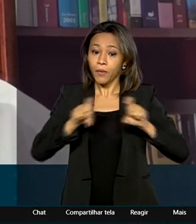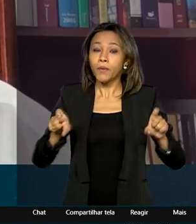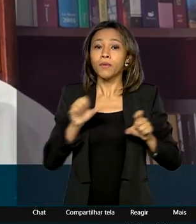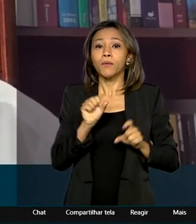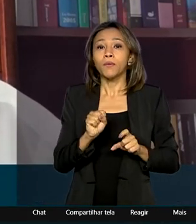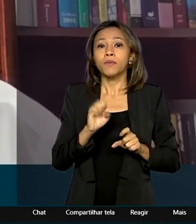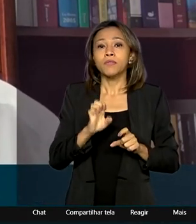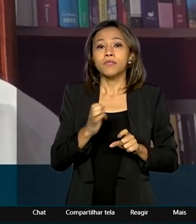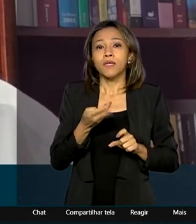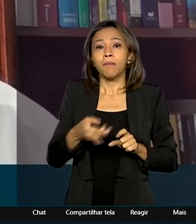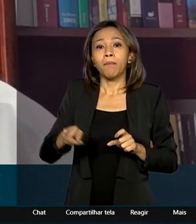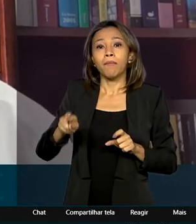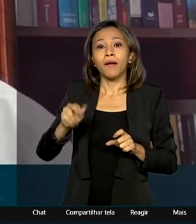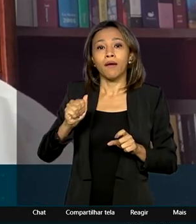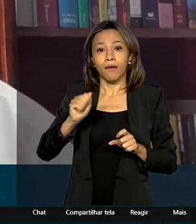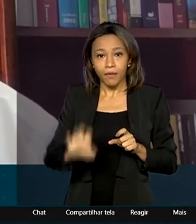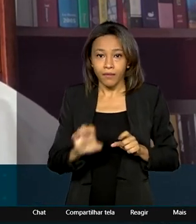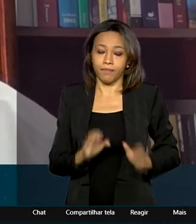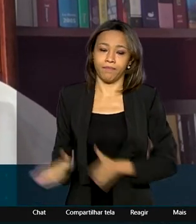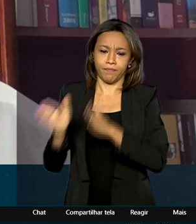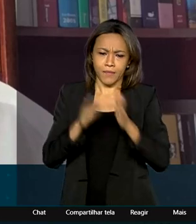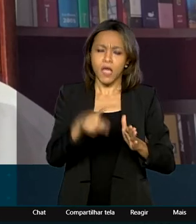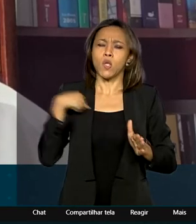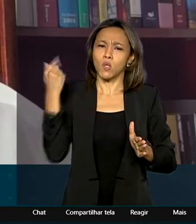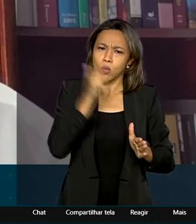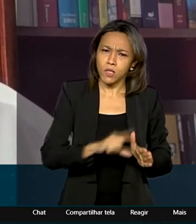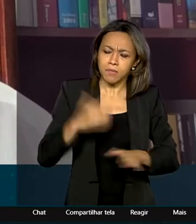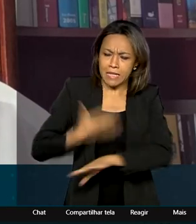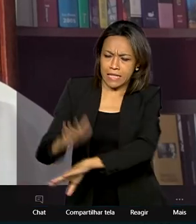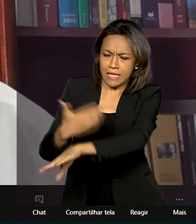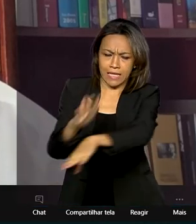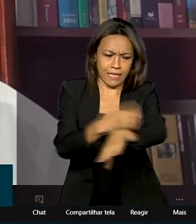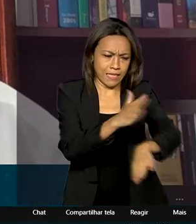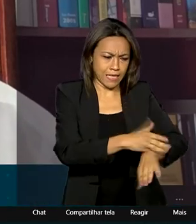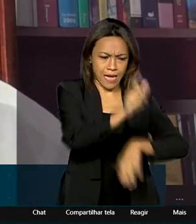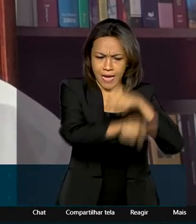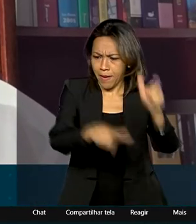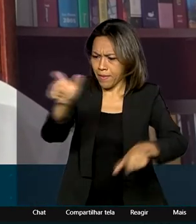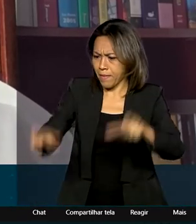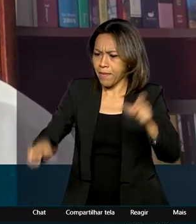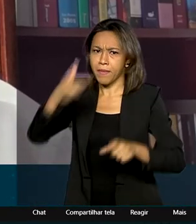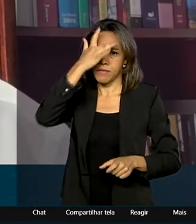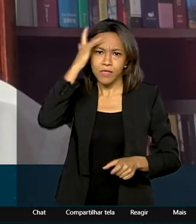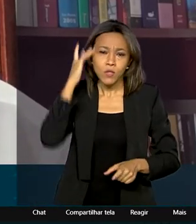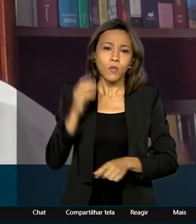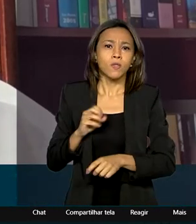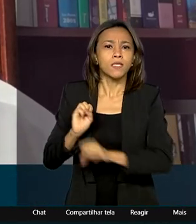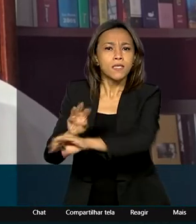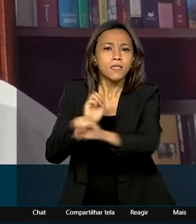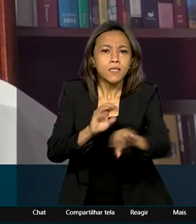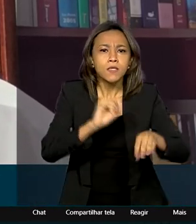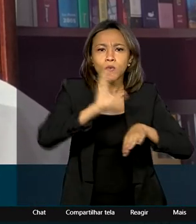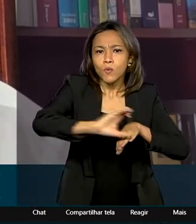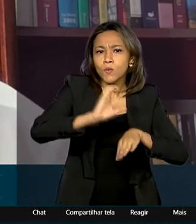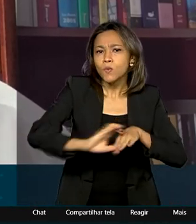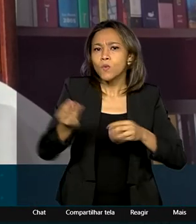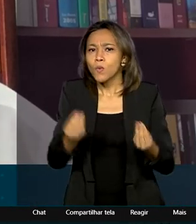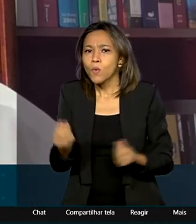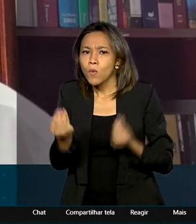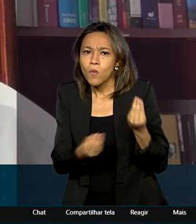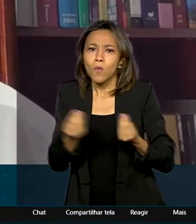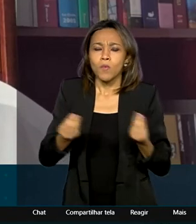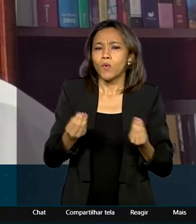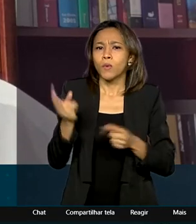emprego, da produtividade, do treinamento, da capacitação financeira, através do crédito tão